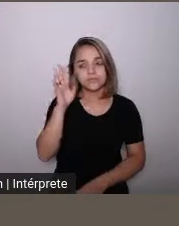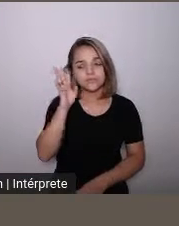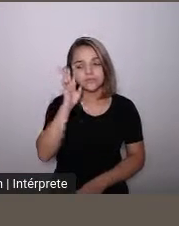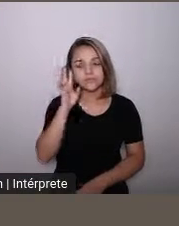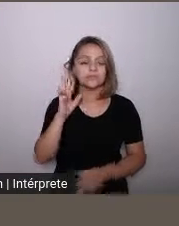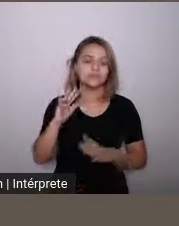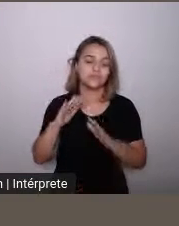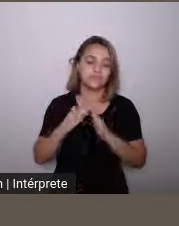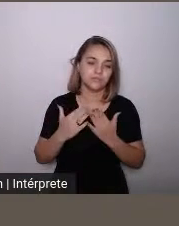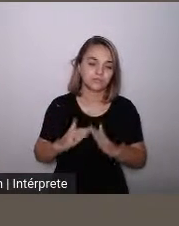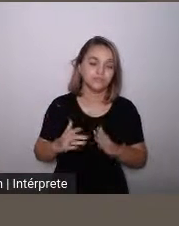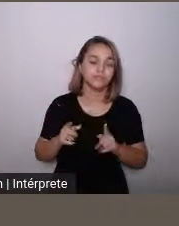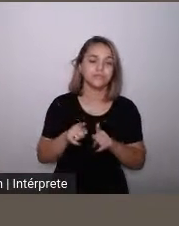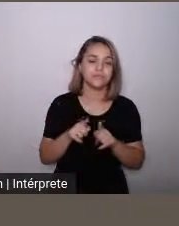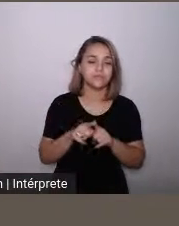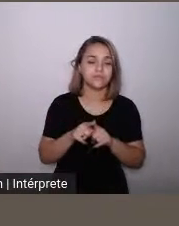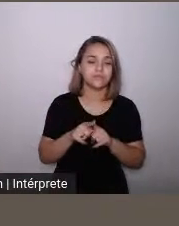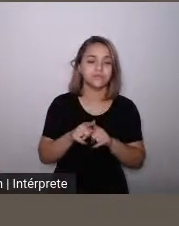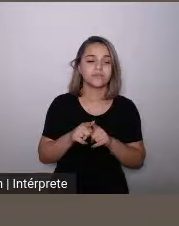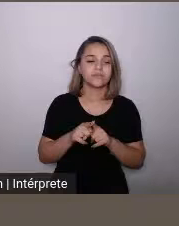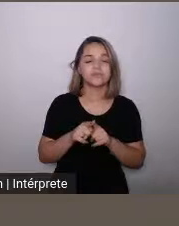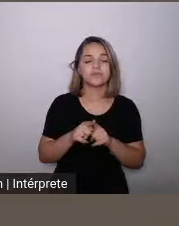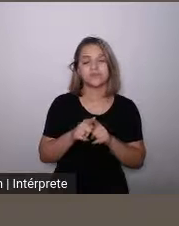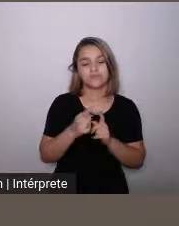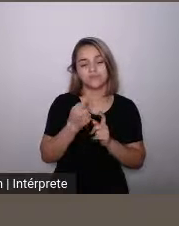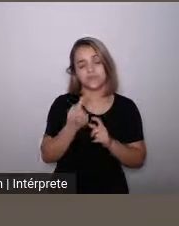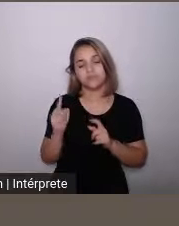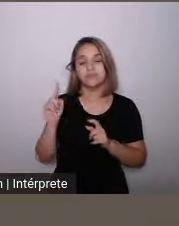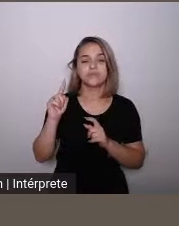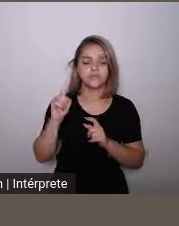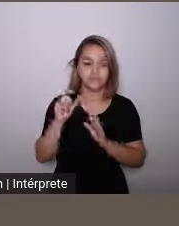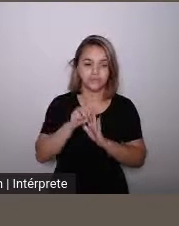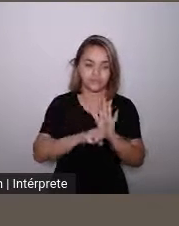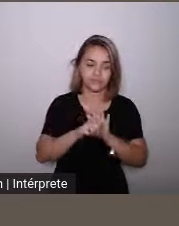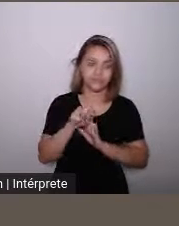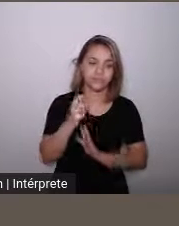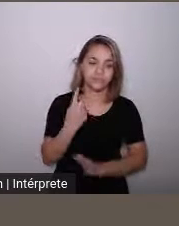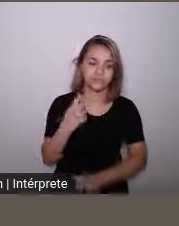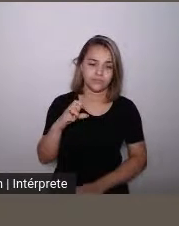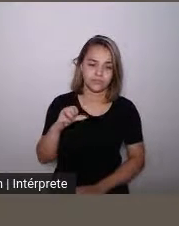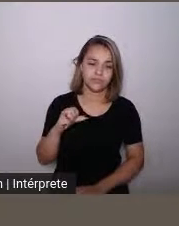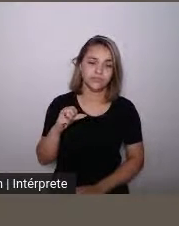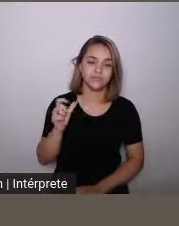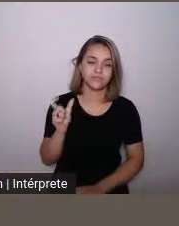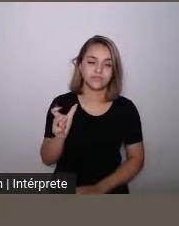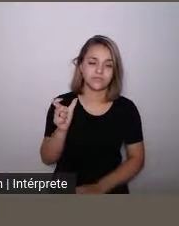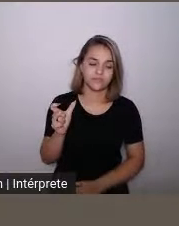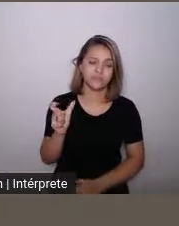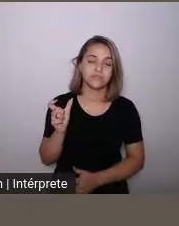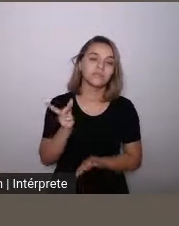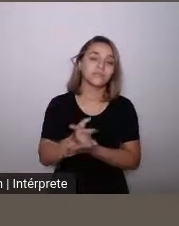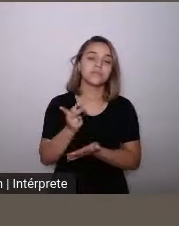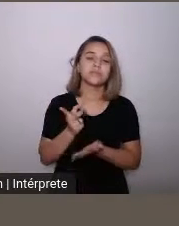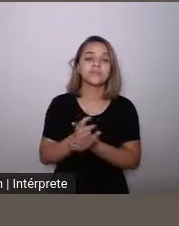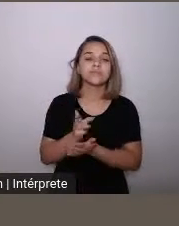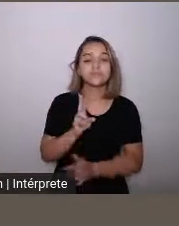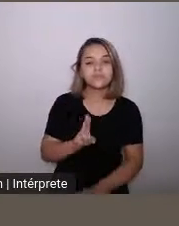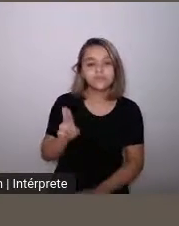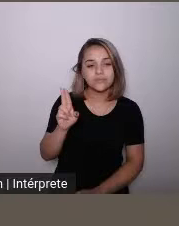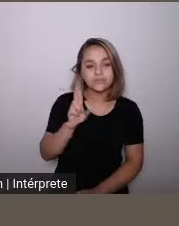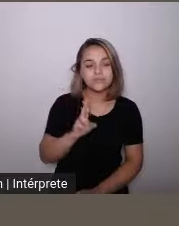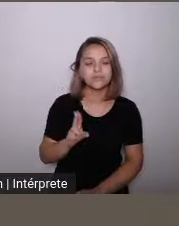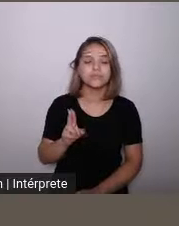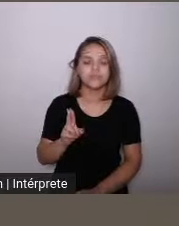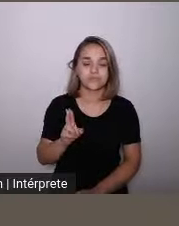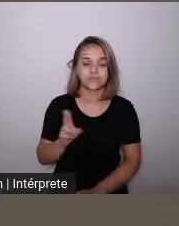a partir do fim do século XIX, quando a palavra mesma passou a ser usada com conotações mais